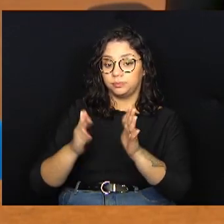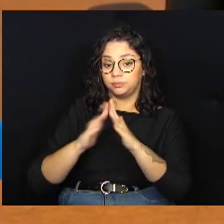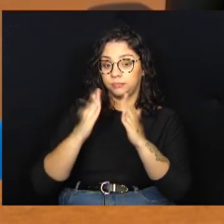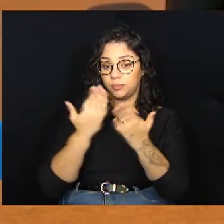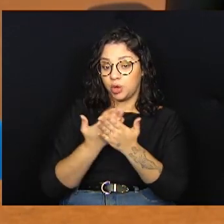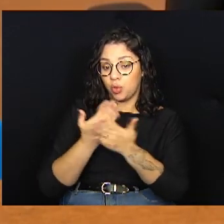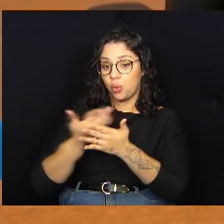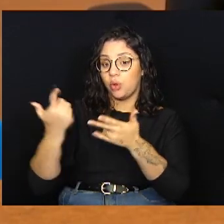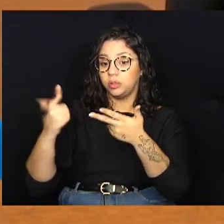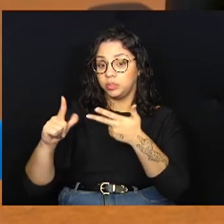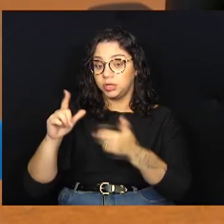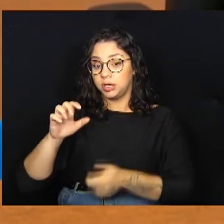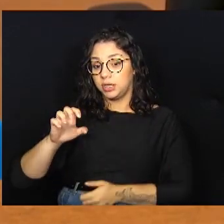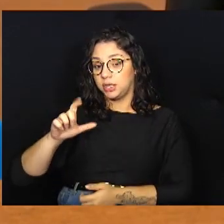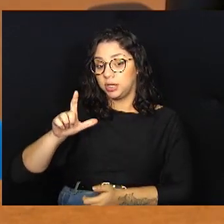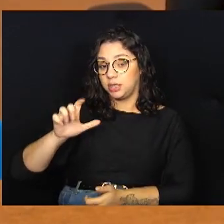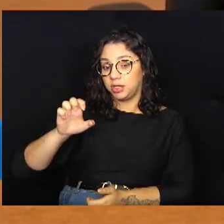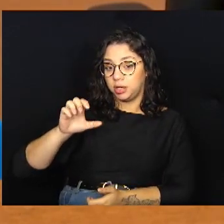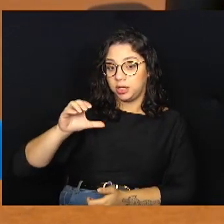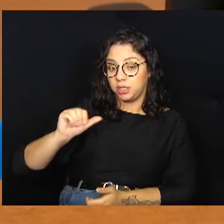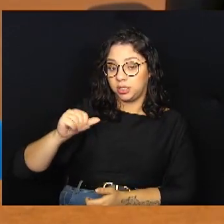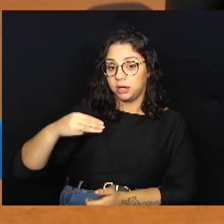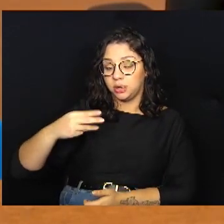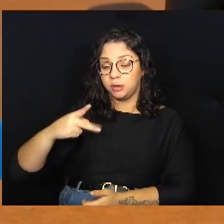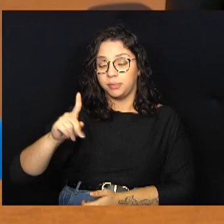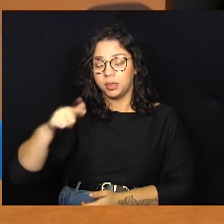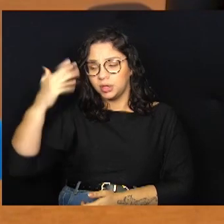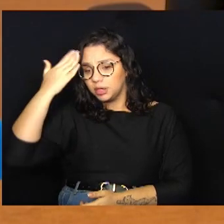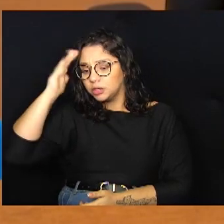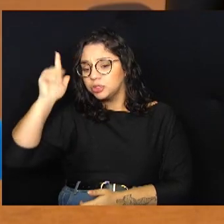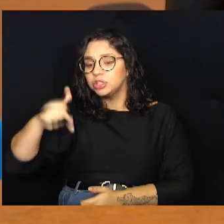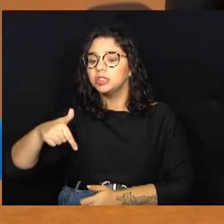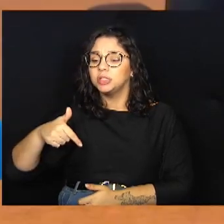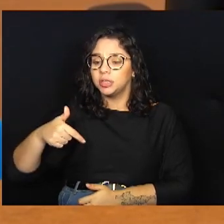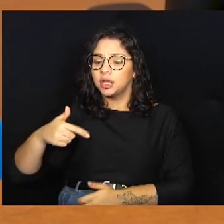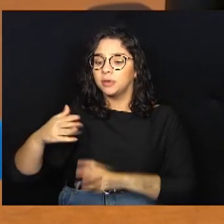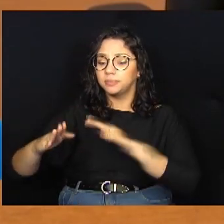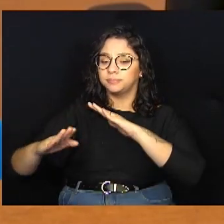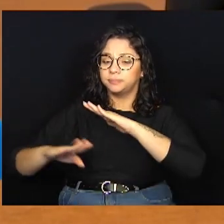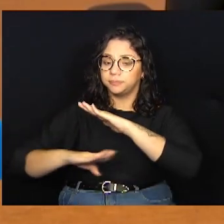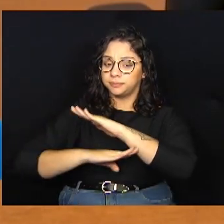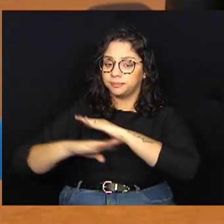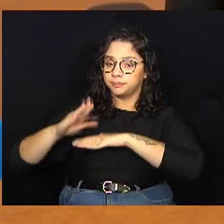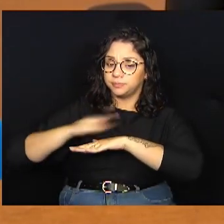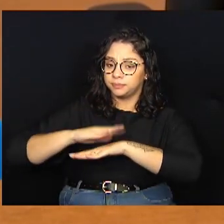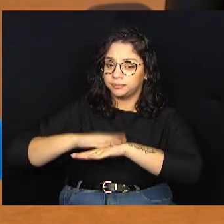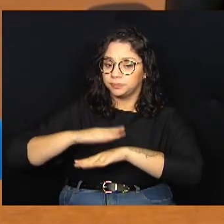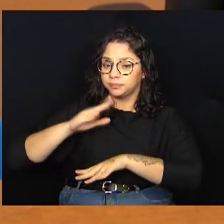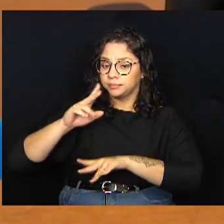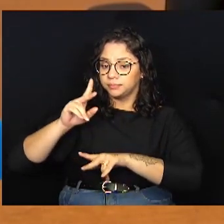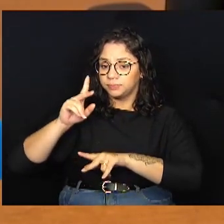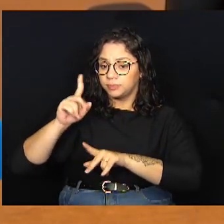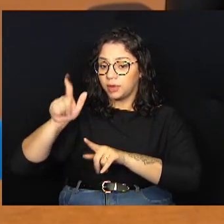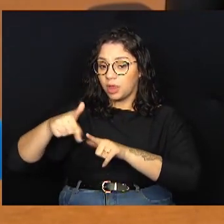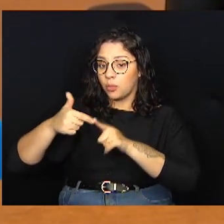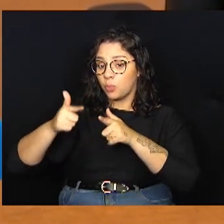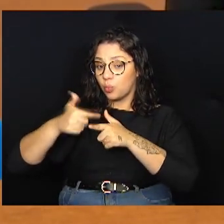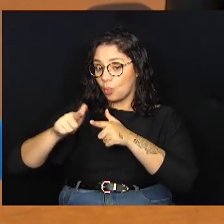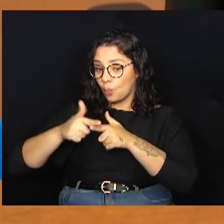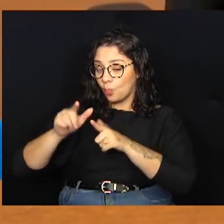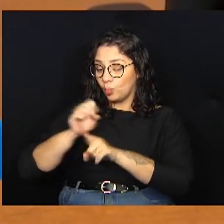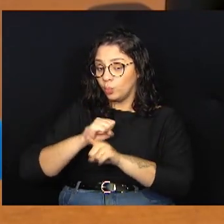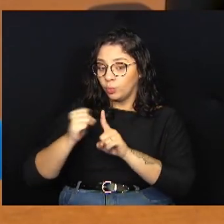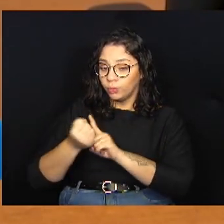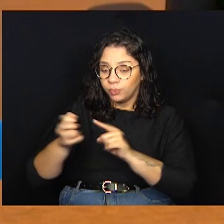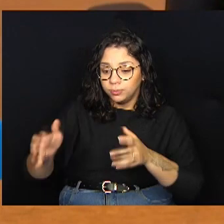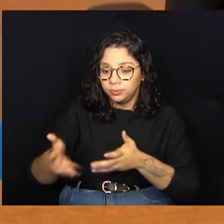uma forma que a gente entende da Câmara prestar um serviço de utilidade pública, ajudando no debate, na reflexão, na